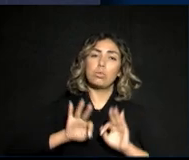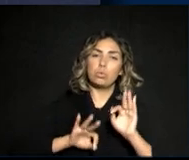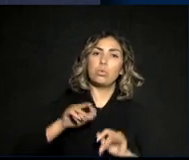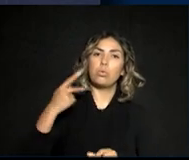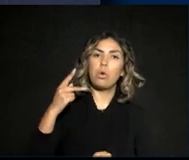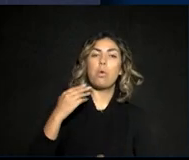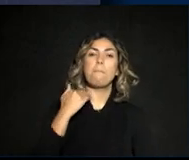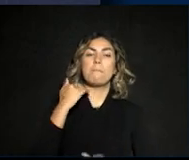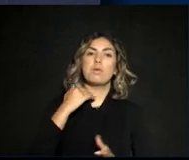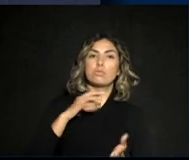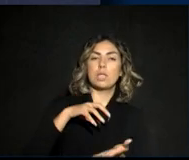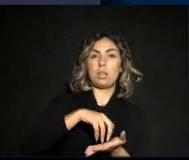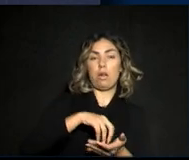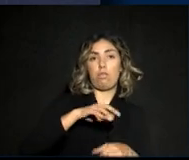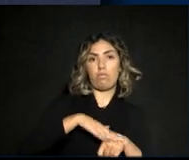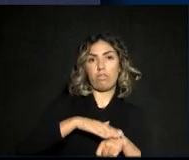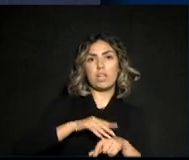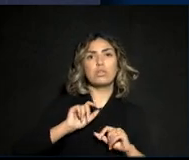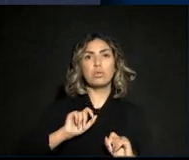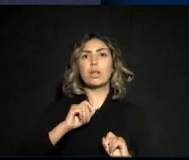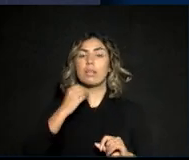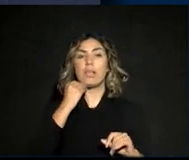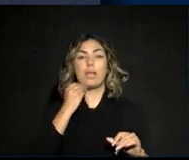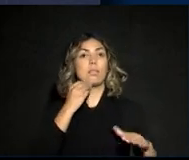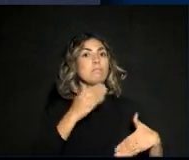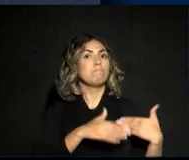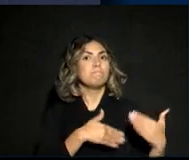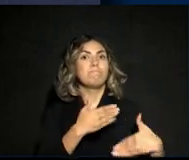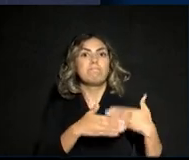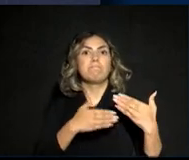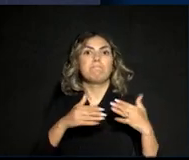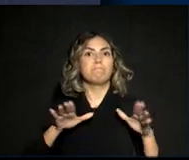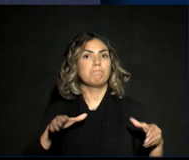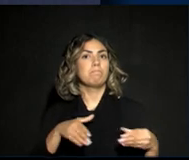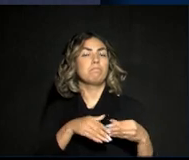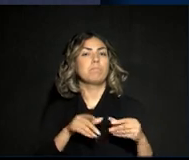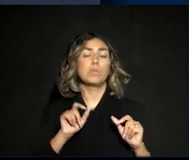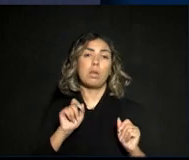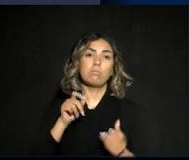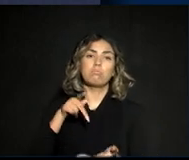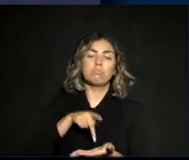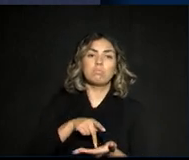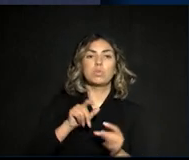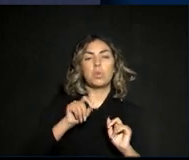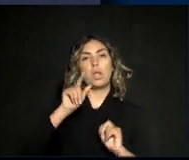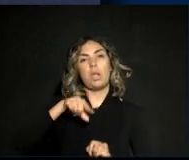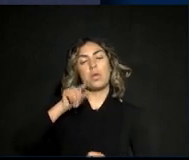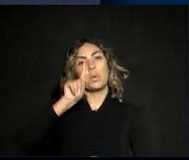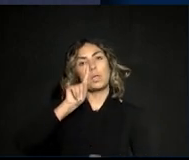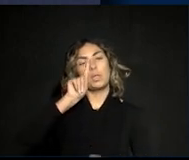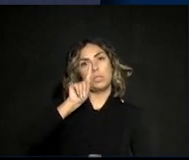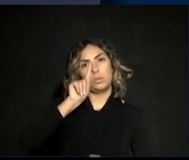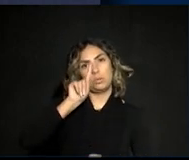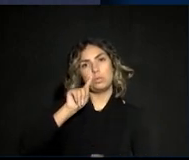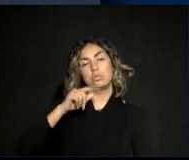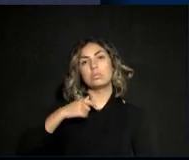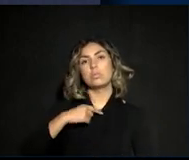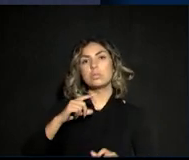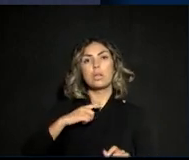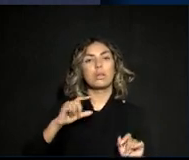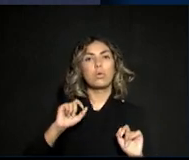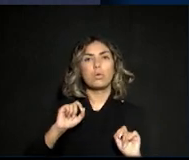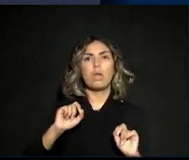o banco central Fecha os planos de voo Olá pessoal pessoa política monetária e o fato é o risco da gente ter é uma